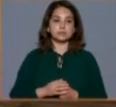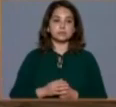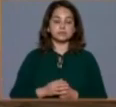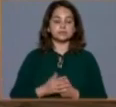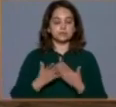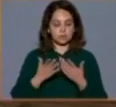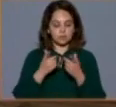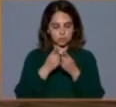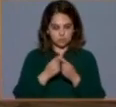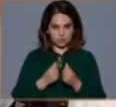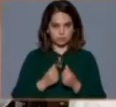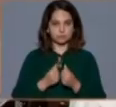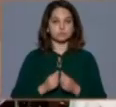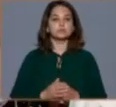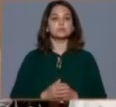Oremos.